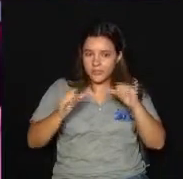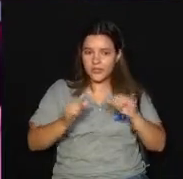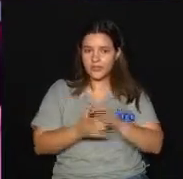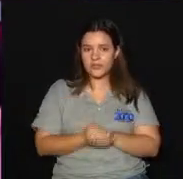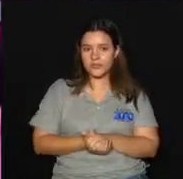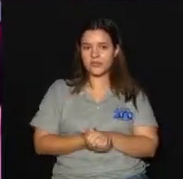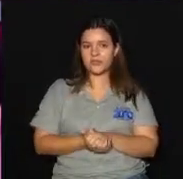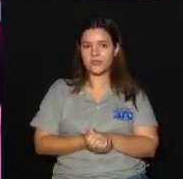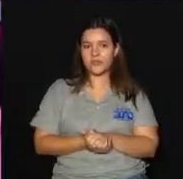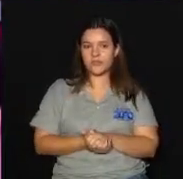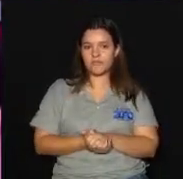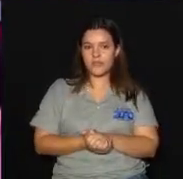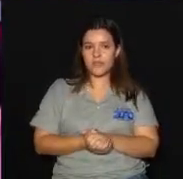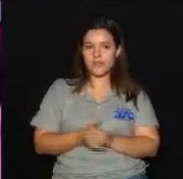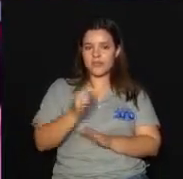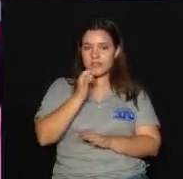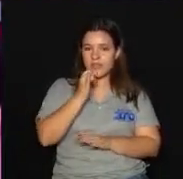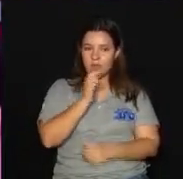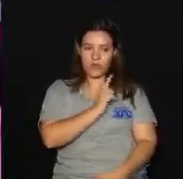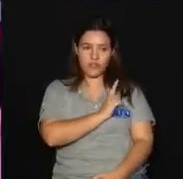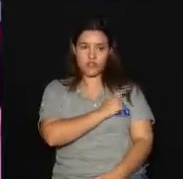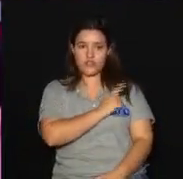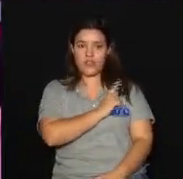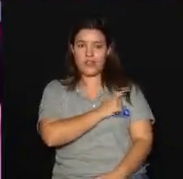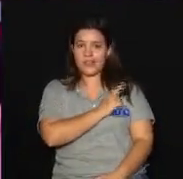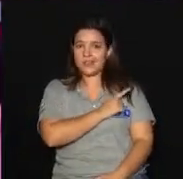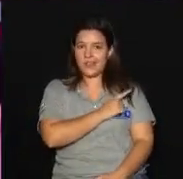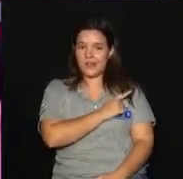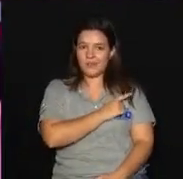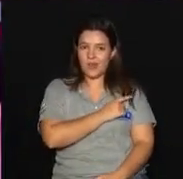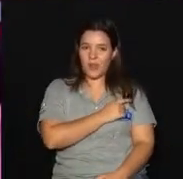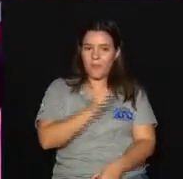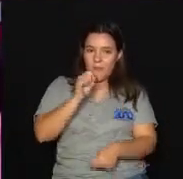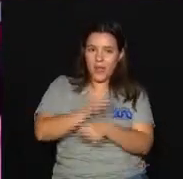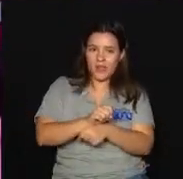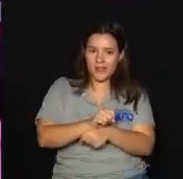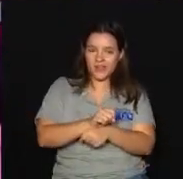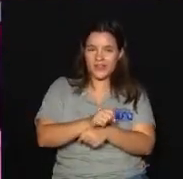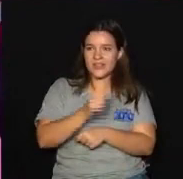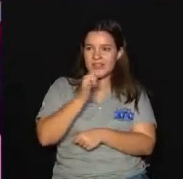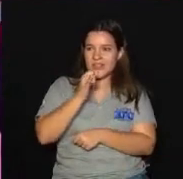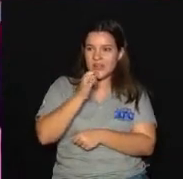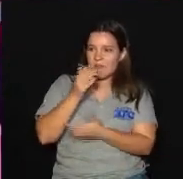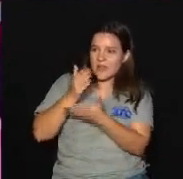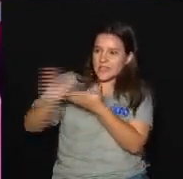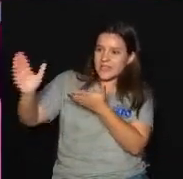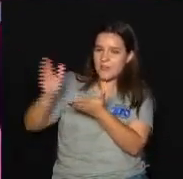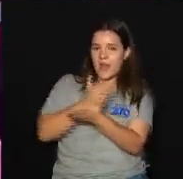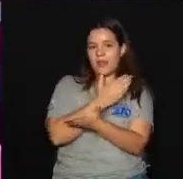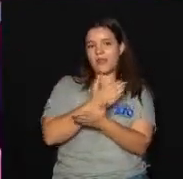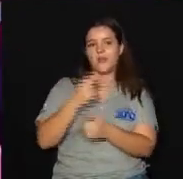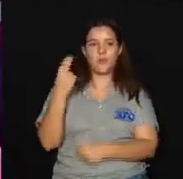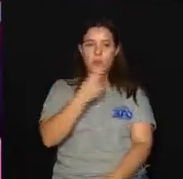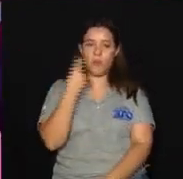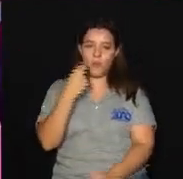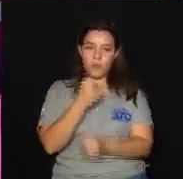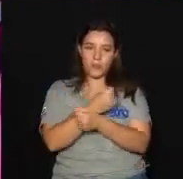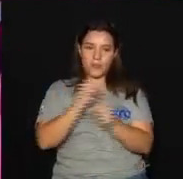A máquina não para, a máquina atua. Não tem como você isolar a máquina, por mais que